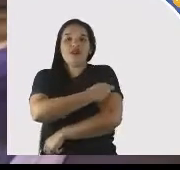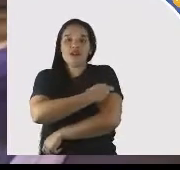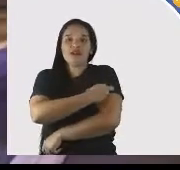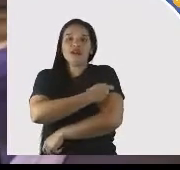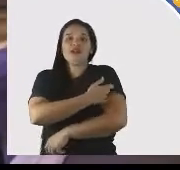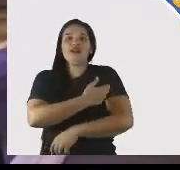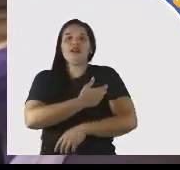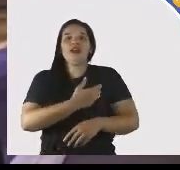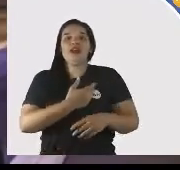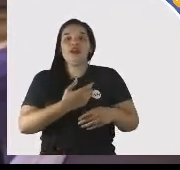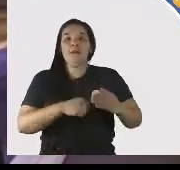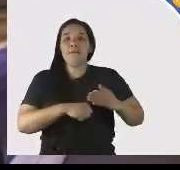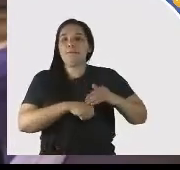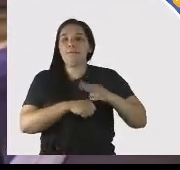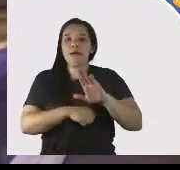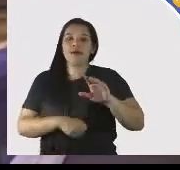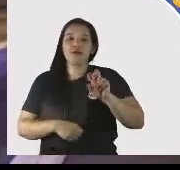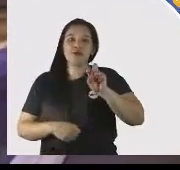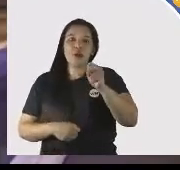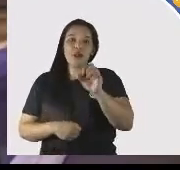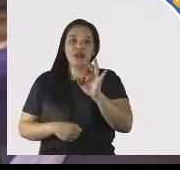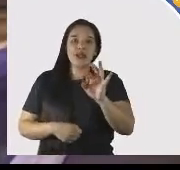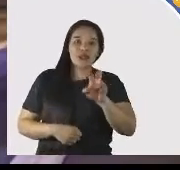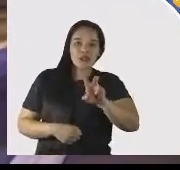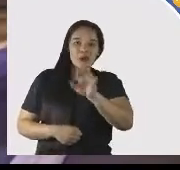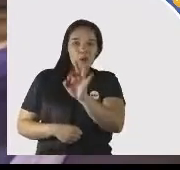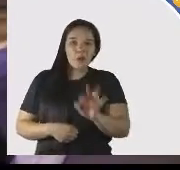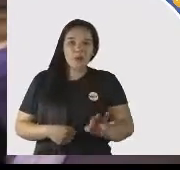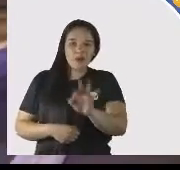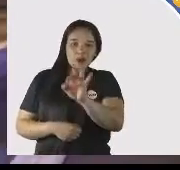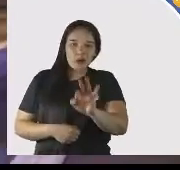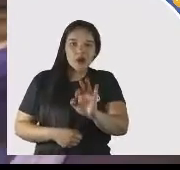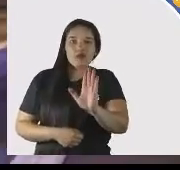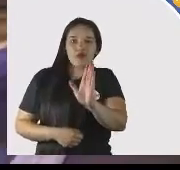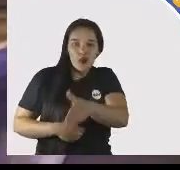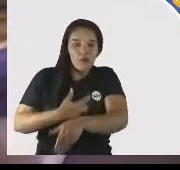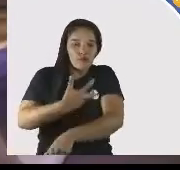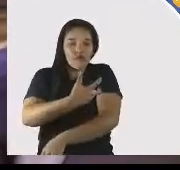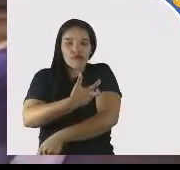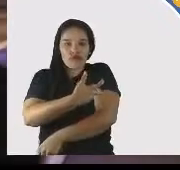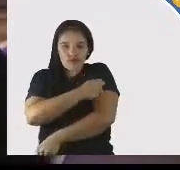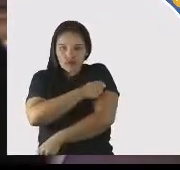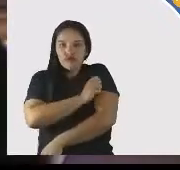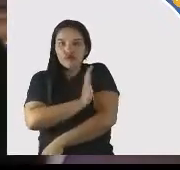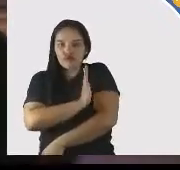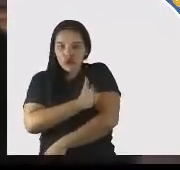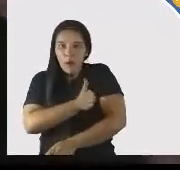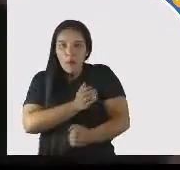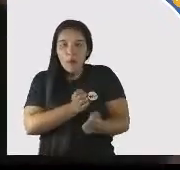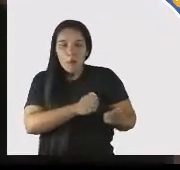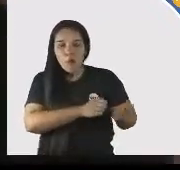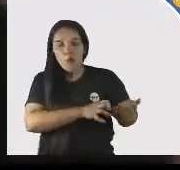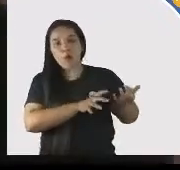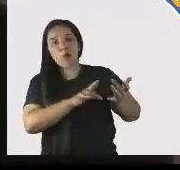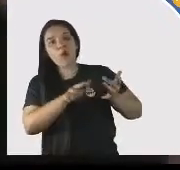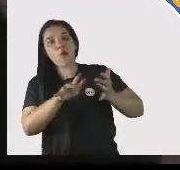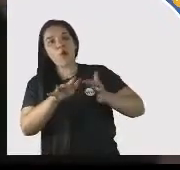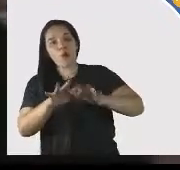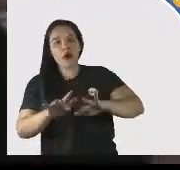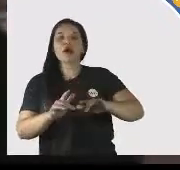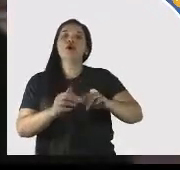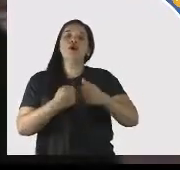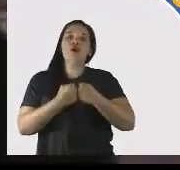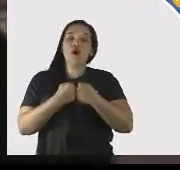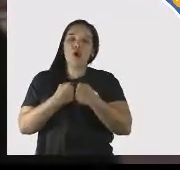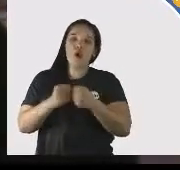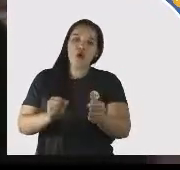mais de 85 porcento da população vacinada a população migrou novamente por transporte